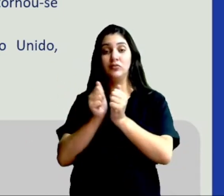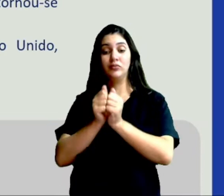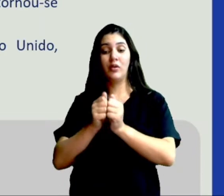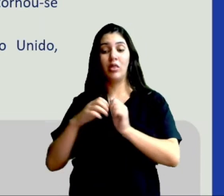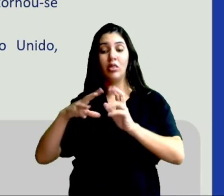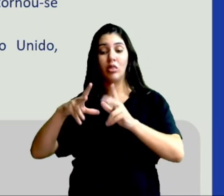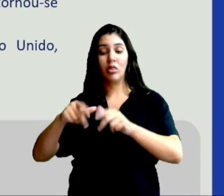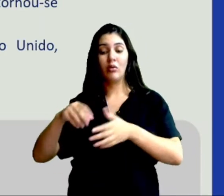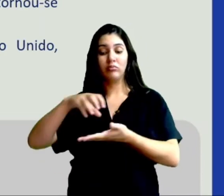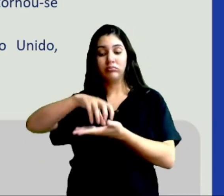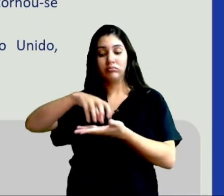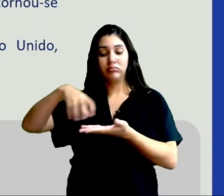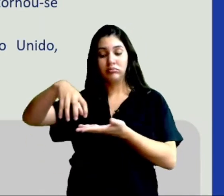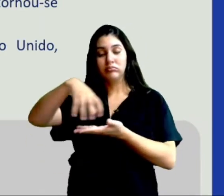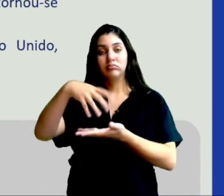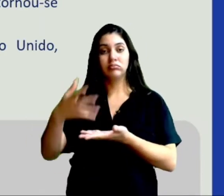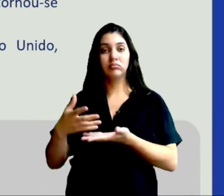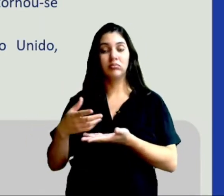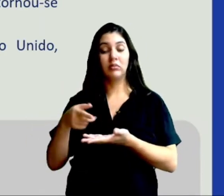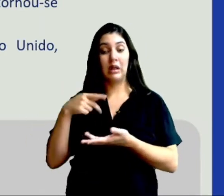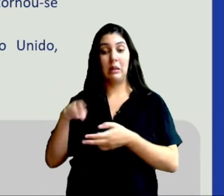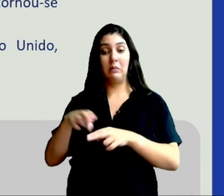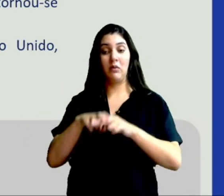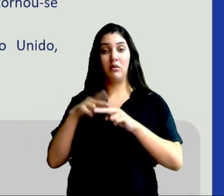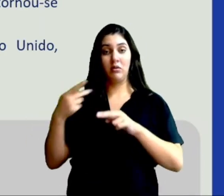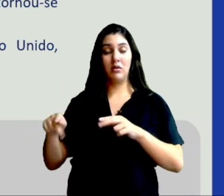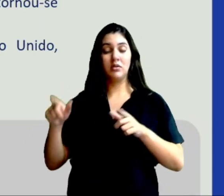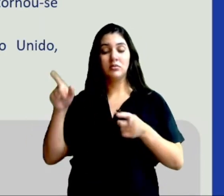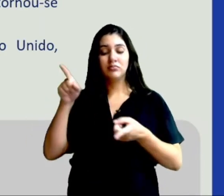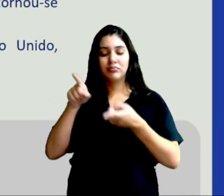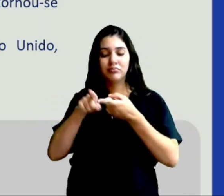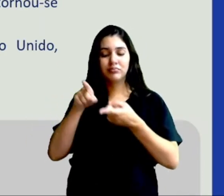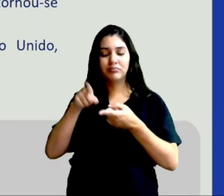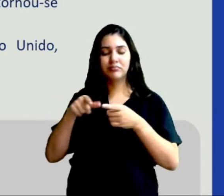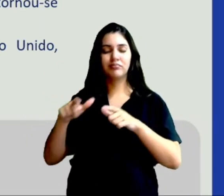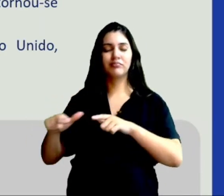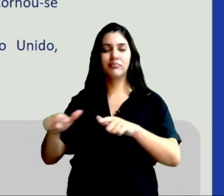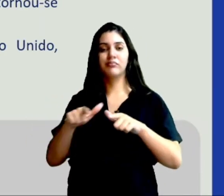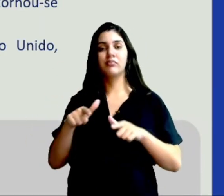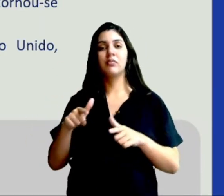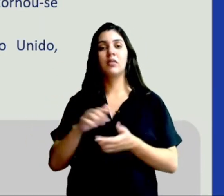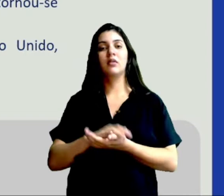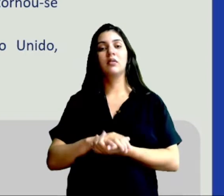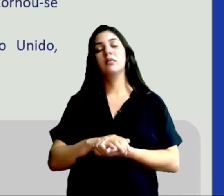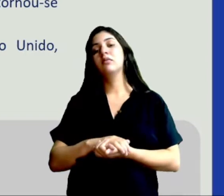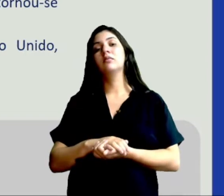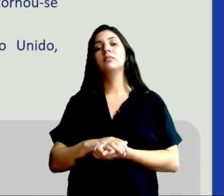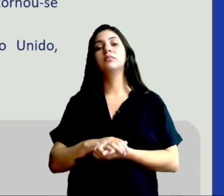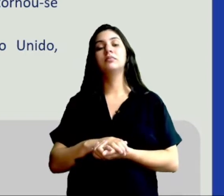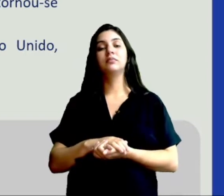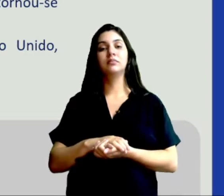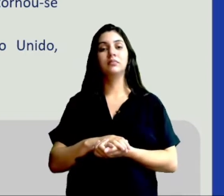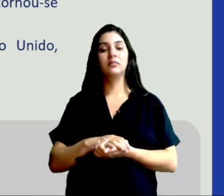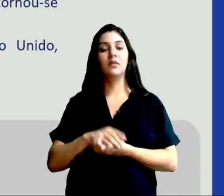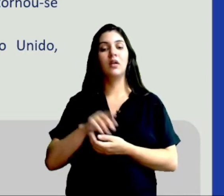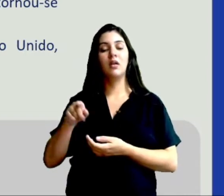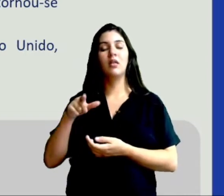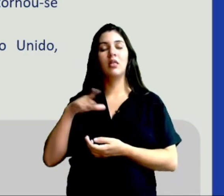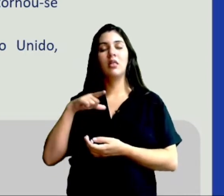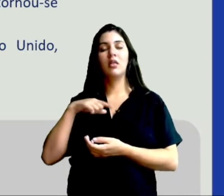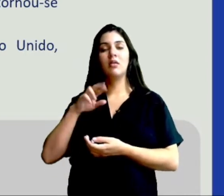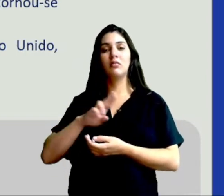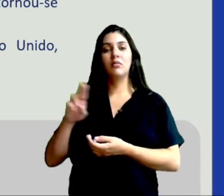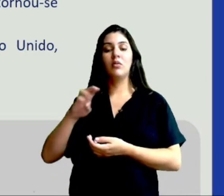ilhas, ela, por conta desse tamanho minúsculo das ilhas, né? Seja ilhas de pequena extensão territorial, ela recebe esse